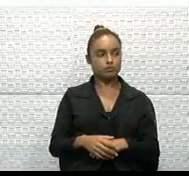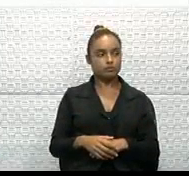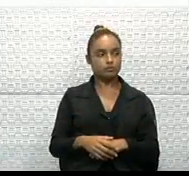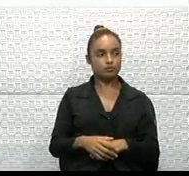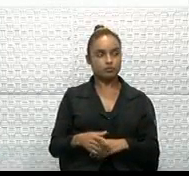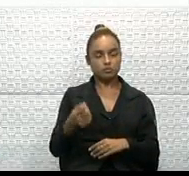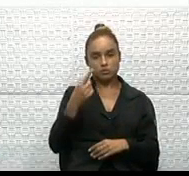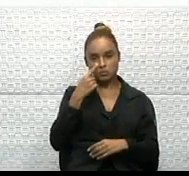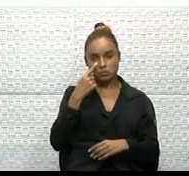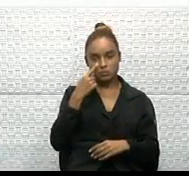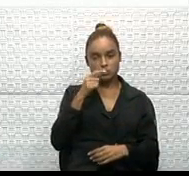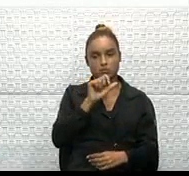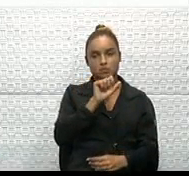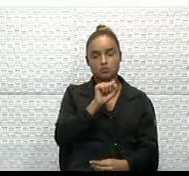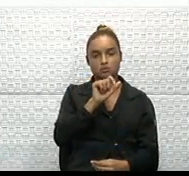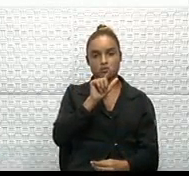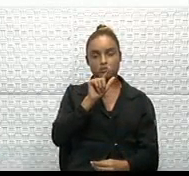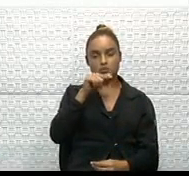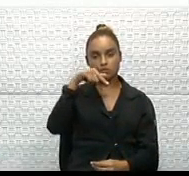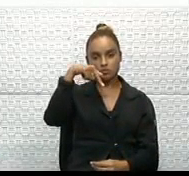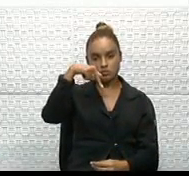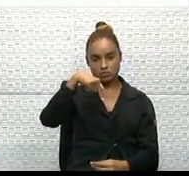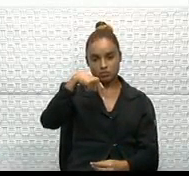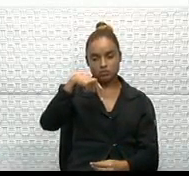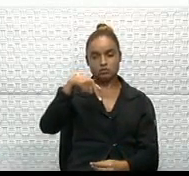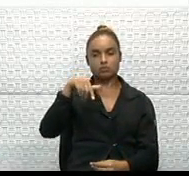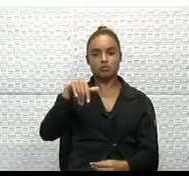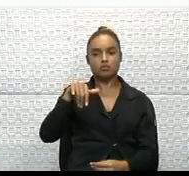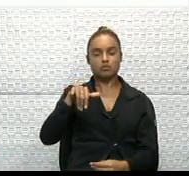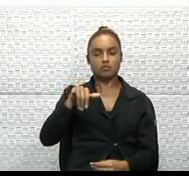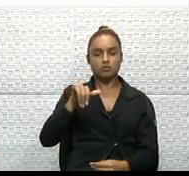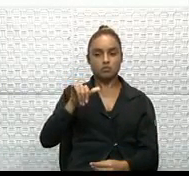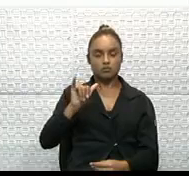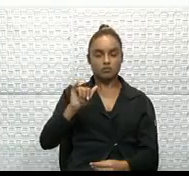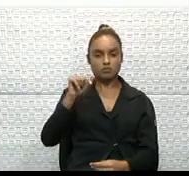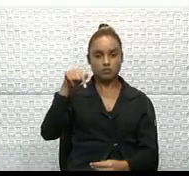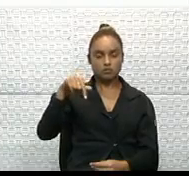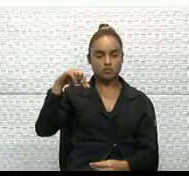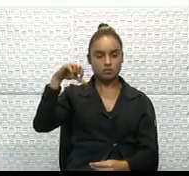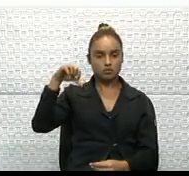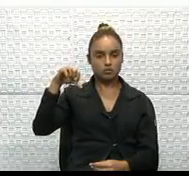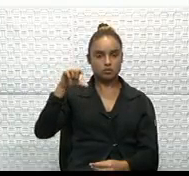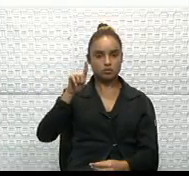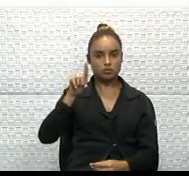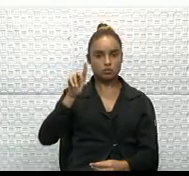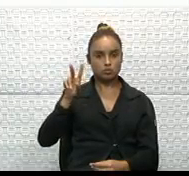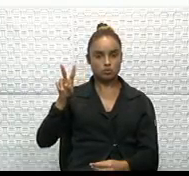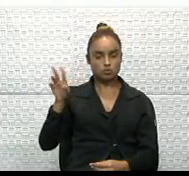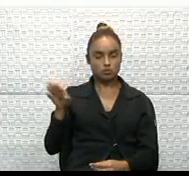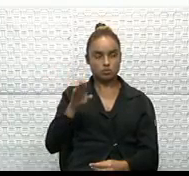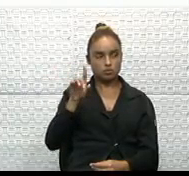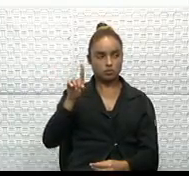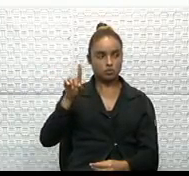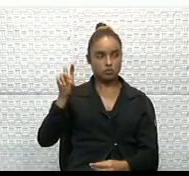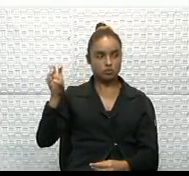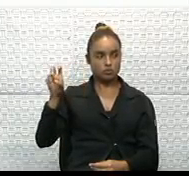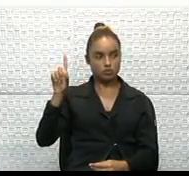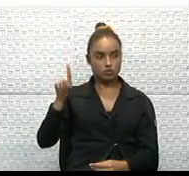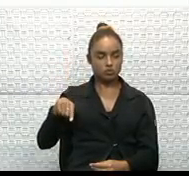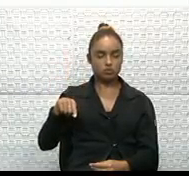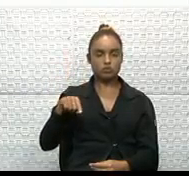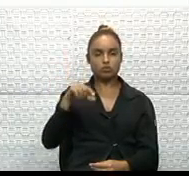Então, vejamos, SQ de y. Eu considero agora os valores de y. 9, 12, 15. Então, eu faço 9 ao